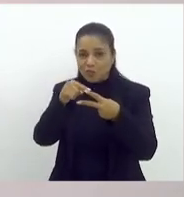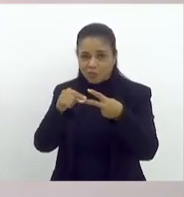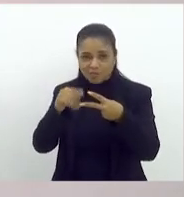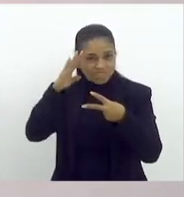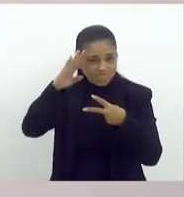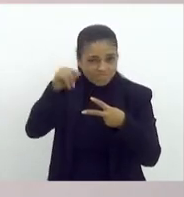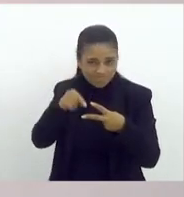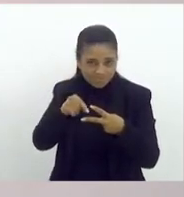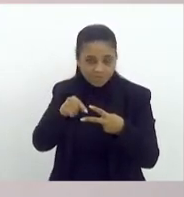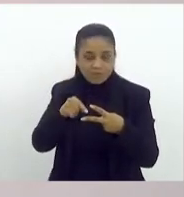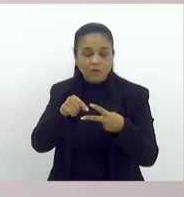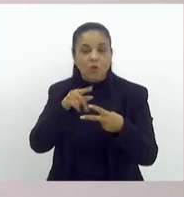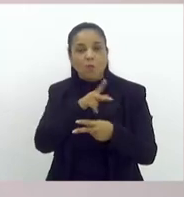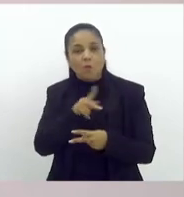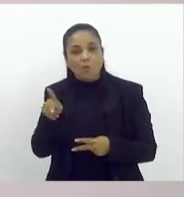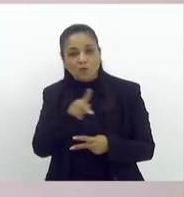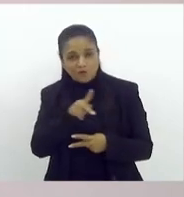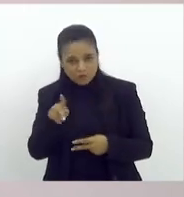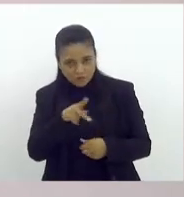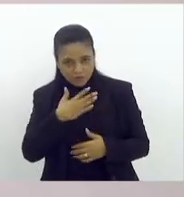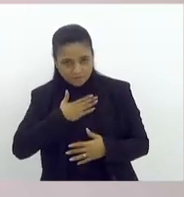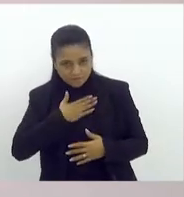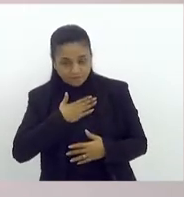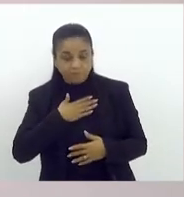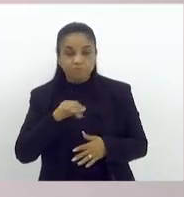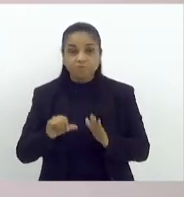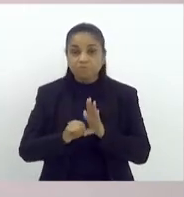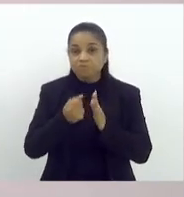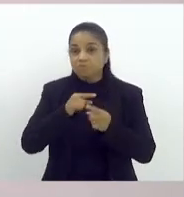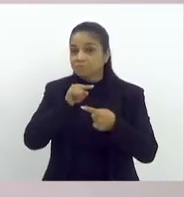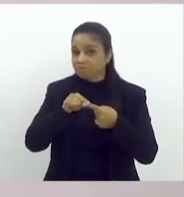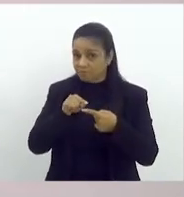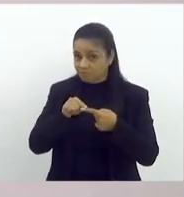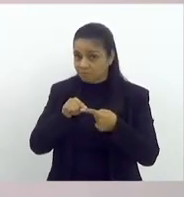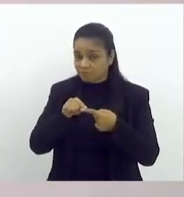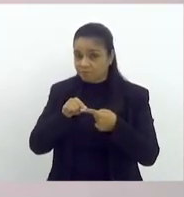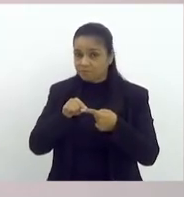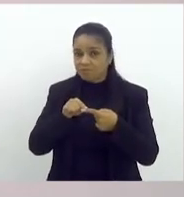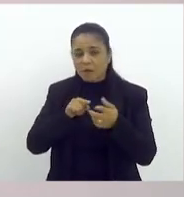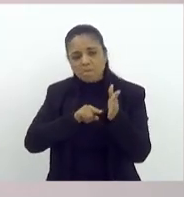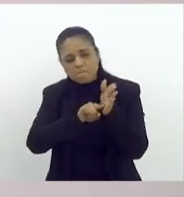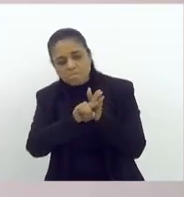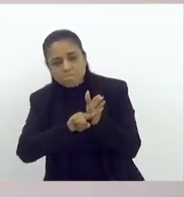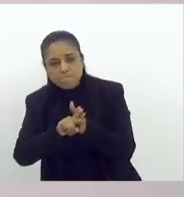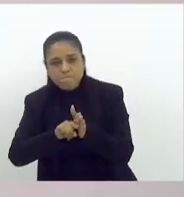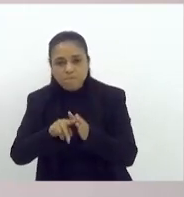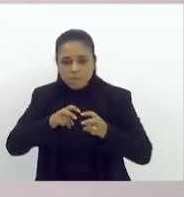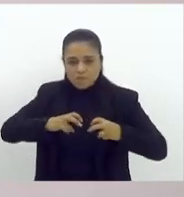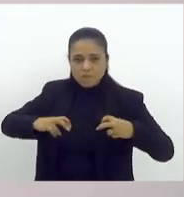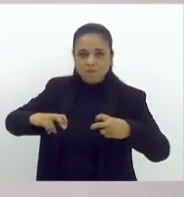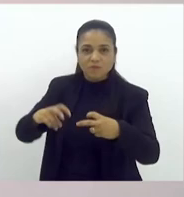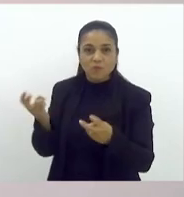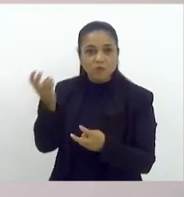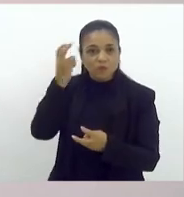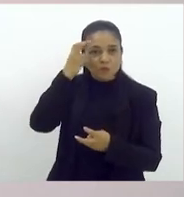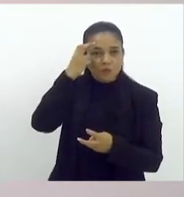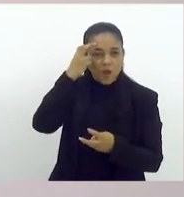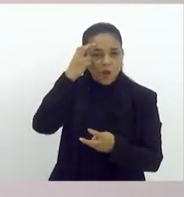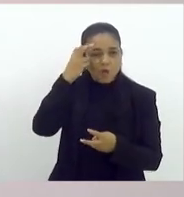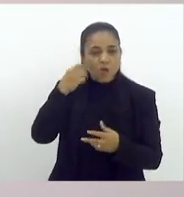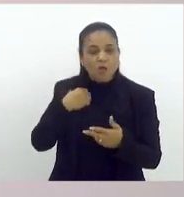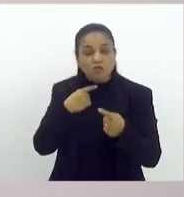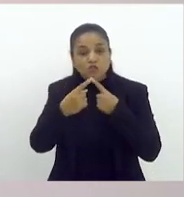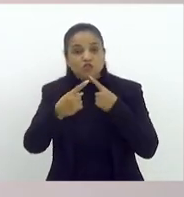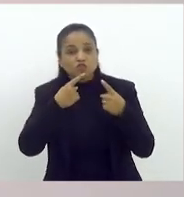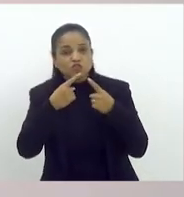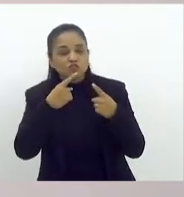né como professora primeiro é que quando eu comecei a pesquisa com as rodas culturais eu era eu dialogava